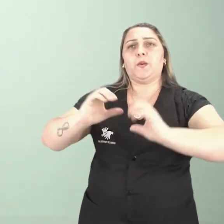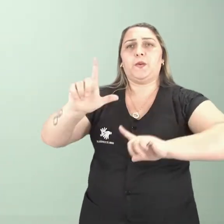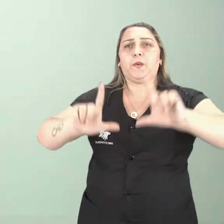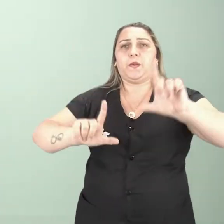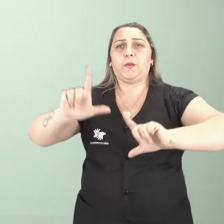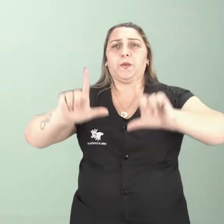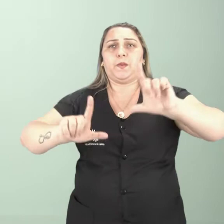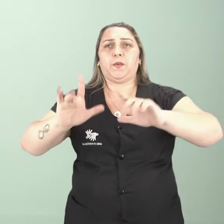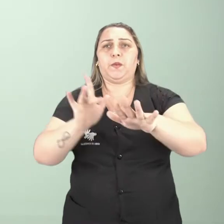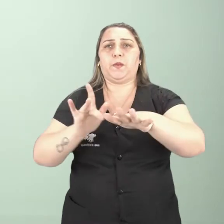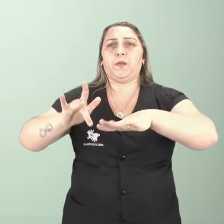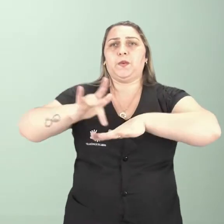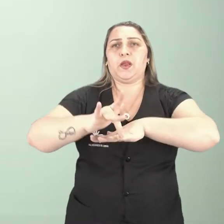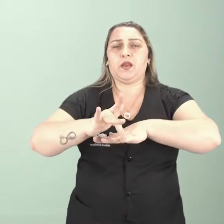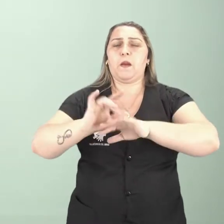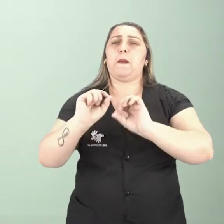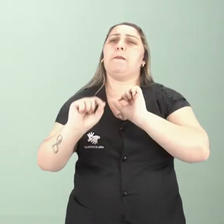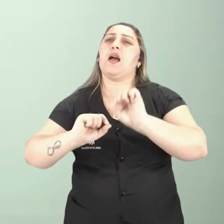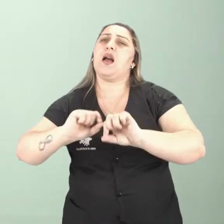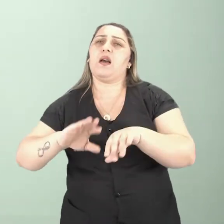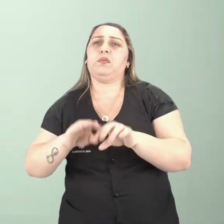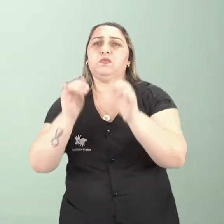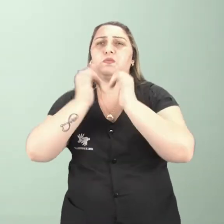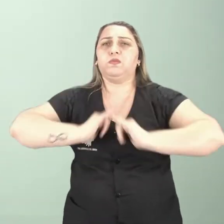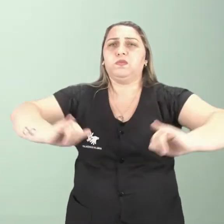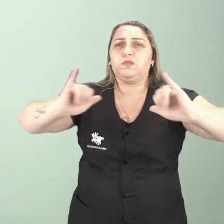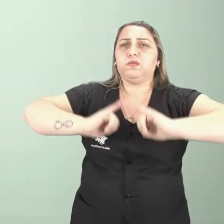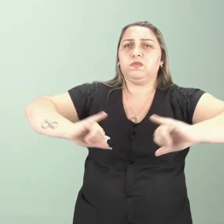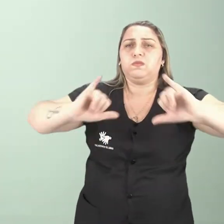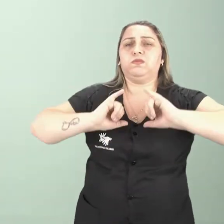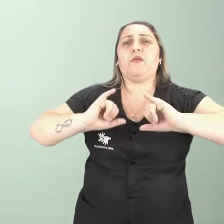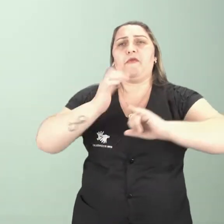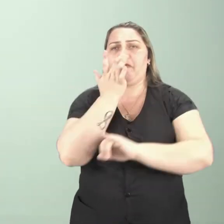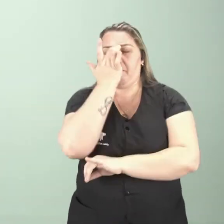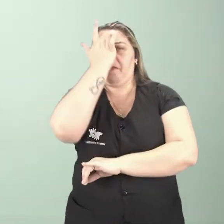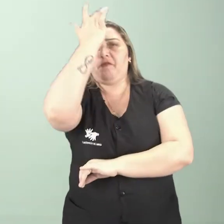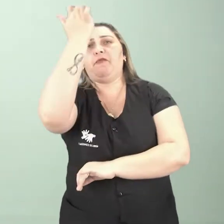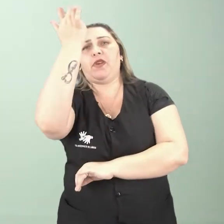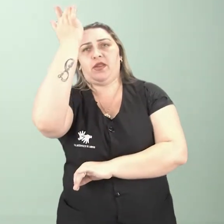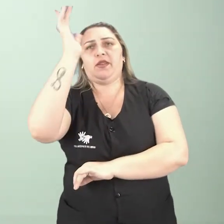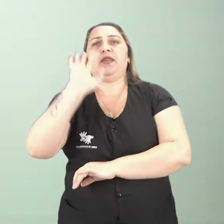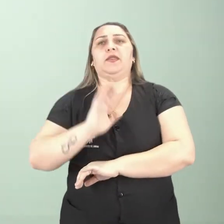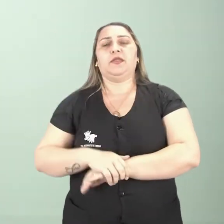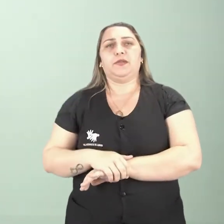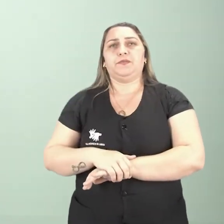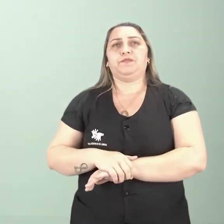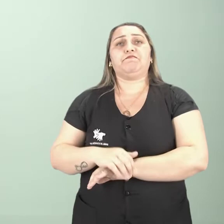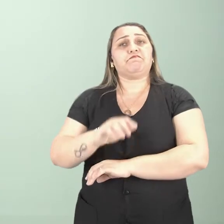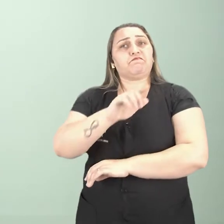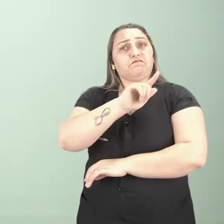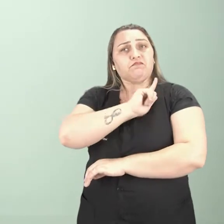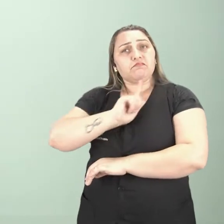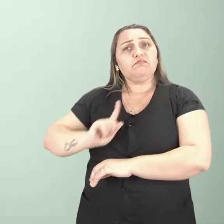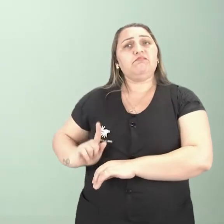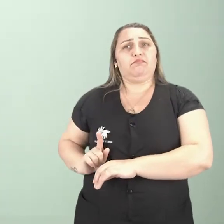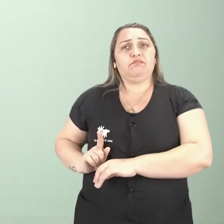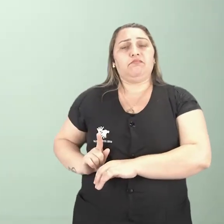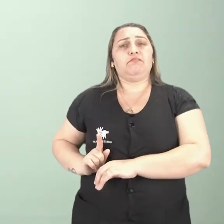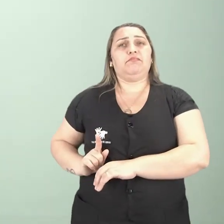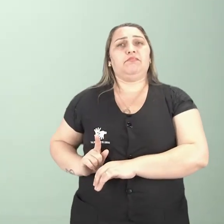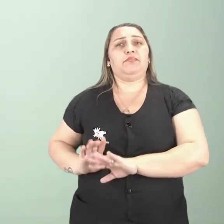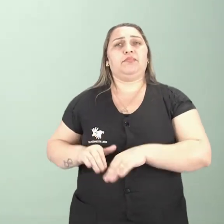das redes sociais. Para quê? Para divulgar de forma mais fácil uma maneira de governar, ou